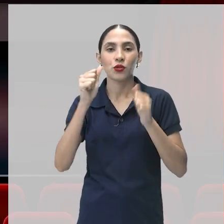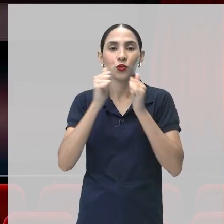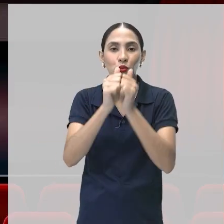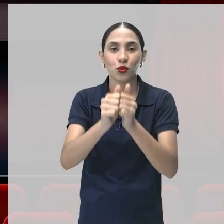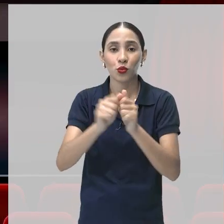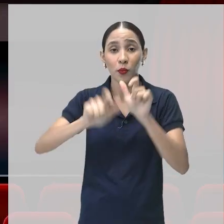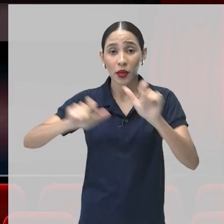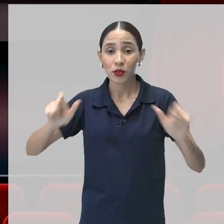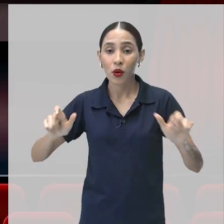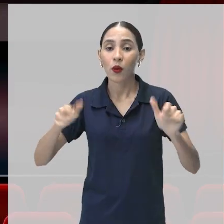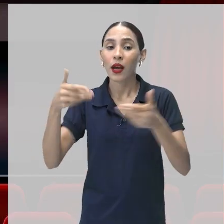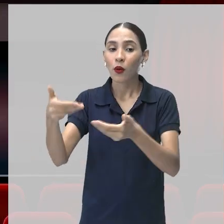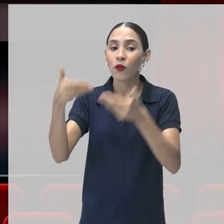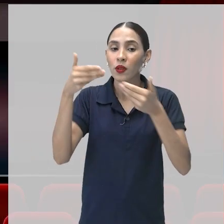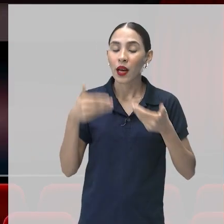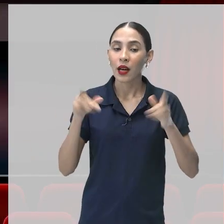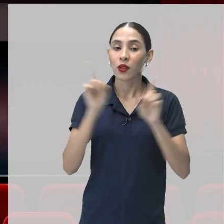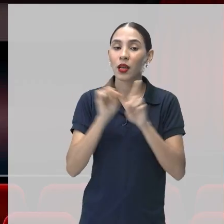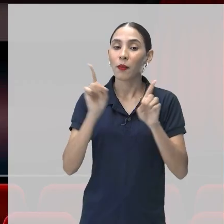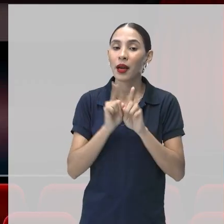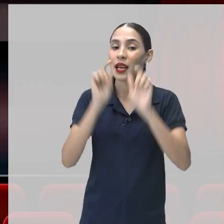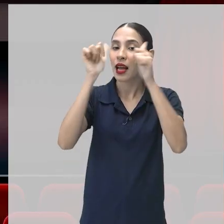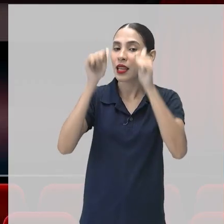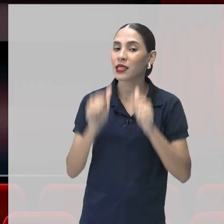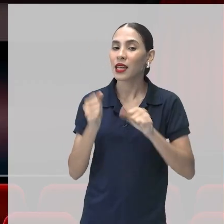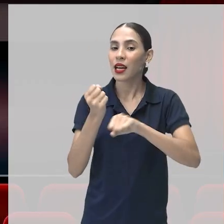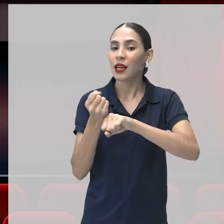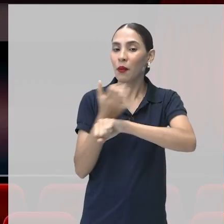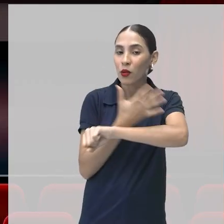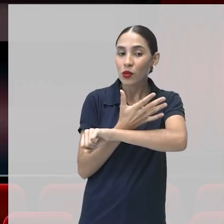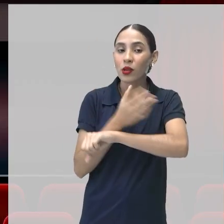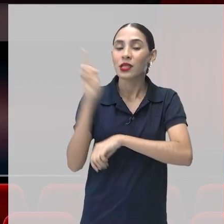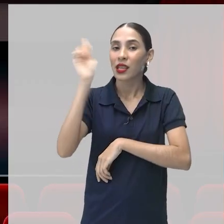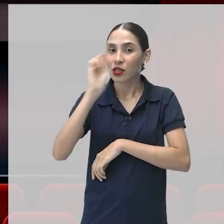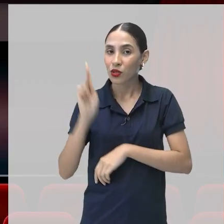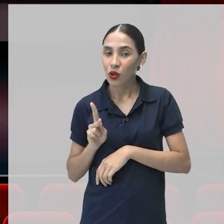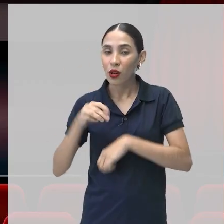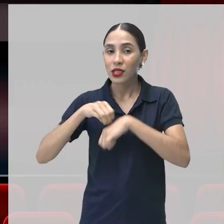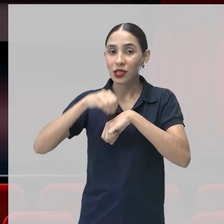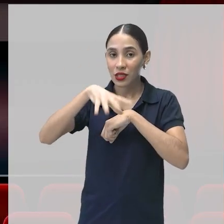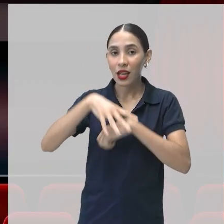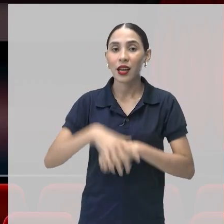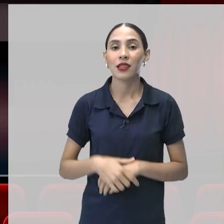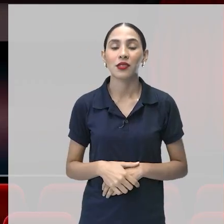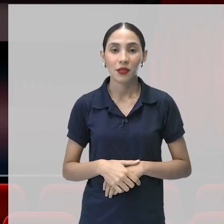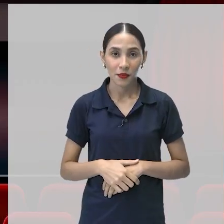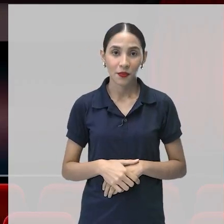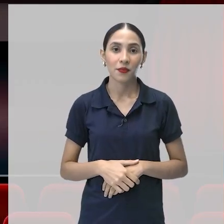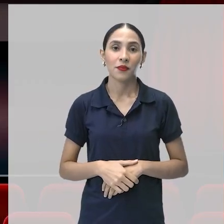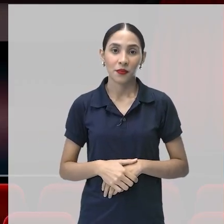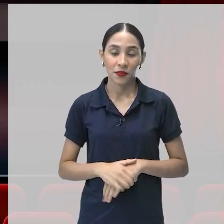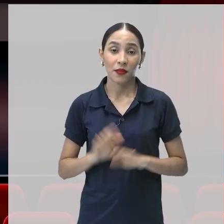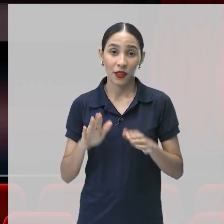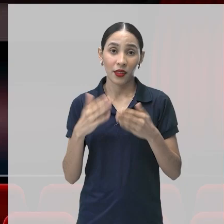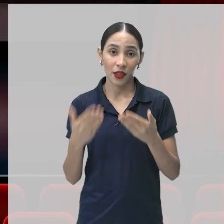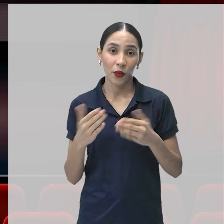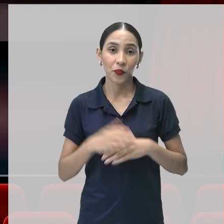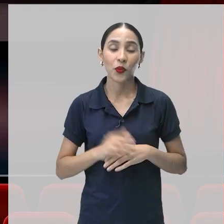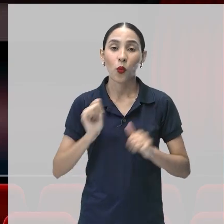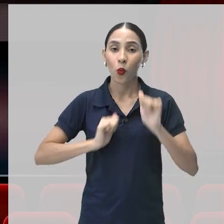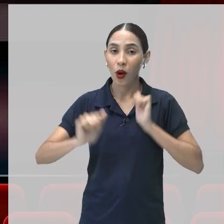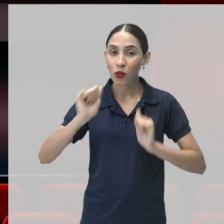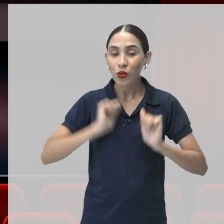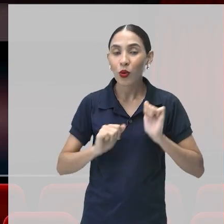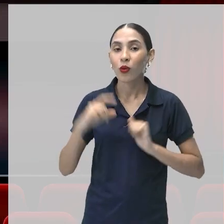público, que é convidado a decifrar as emoções e as histórias sugeridas. Então, o ator